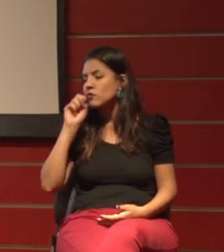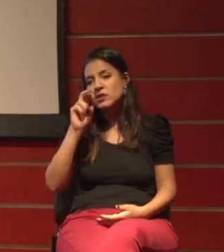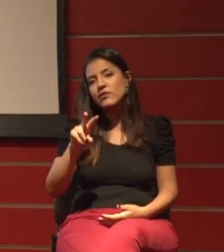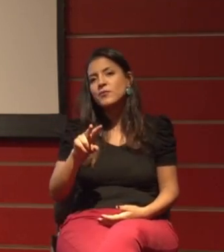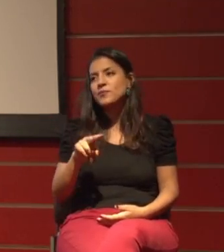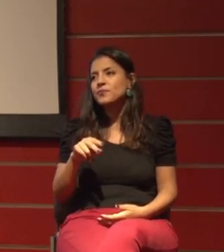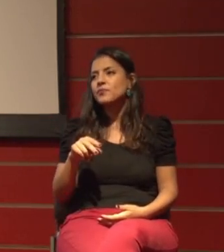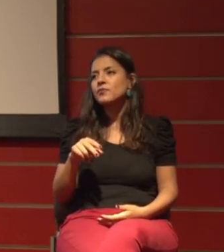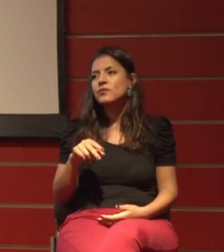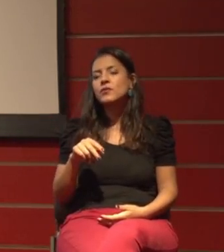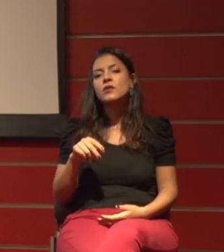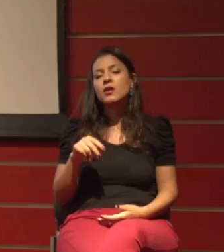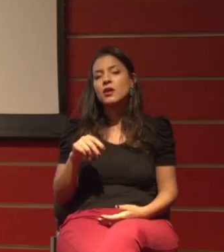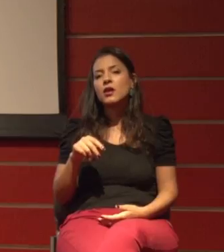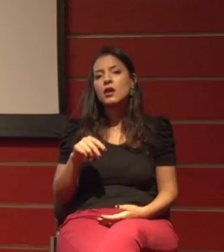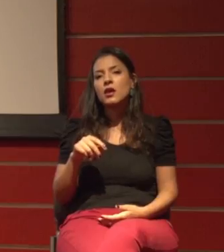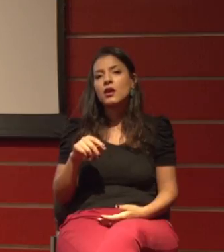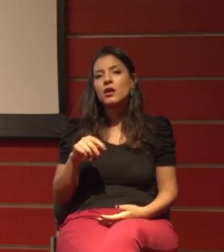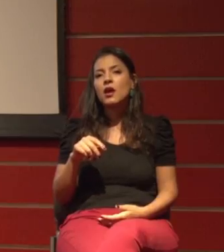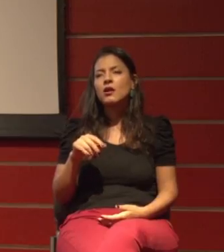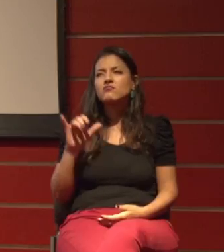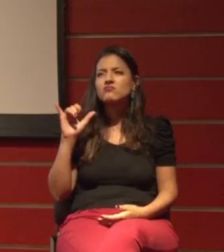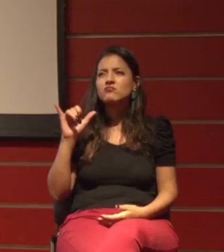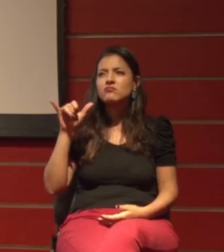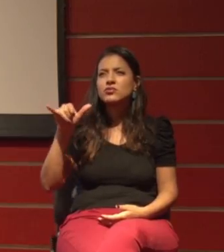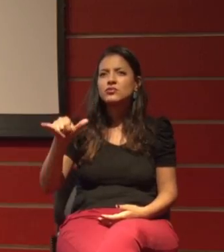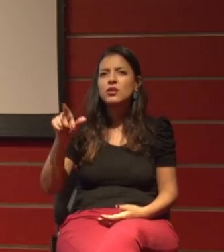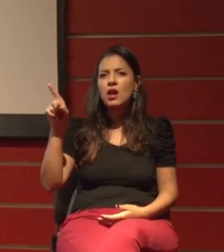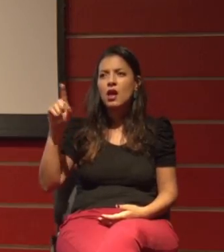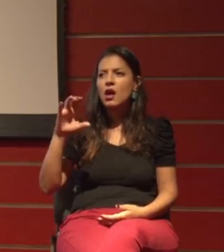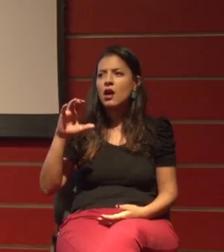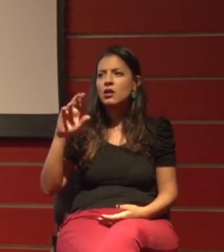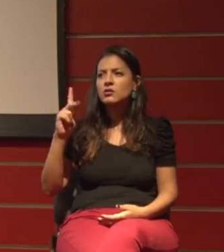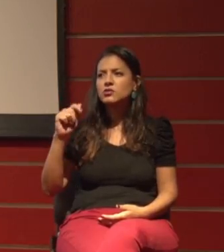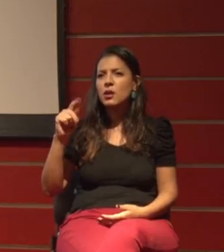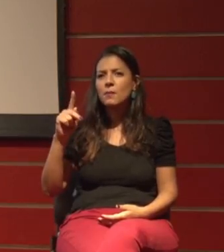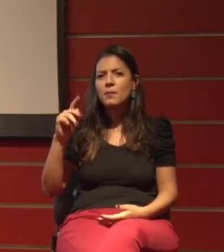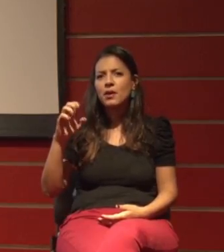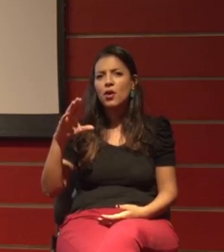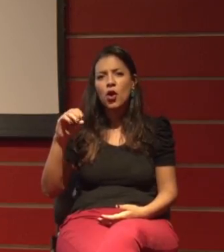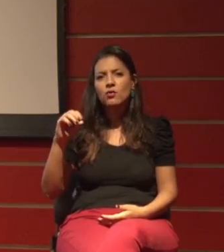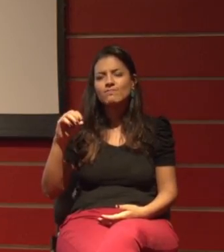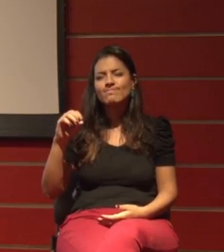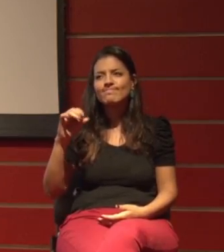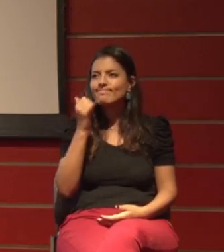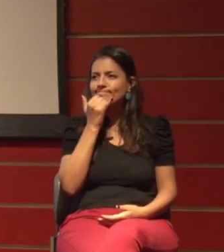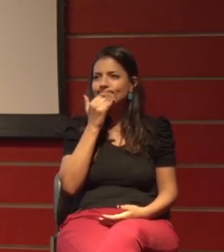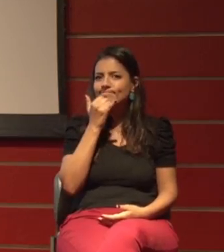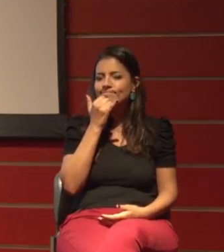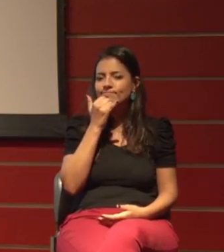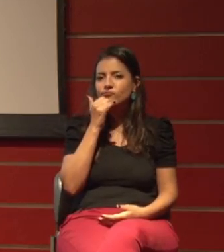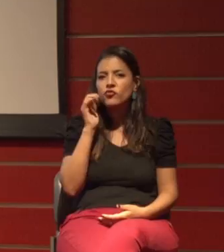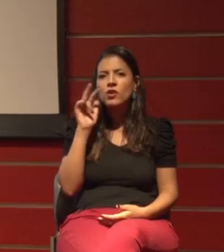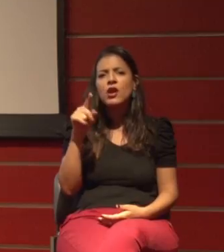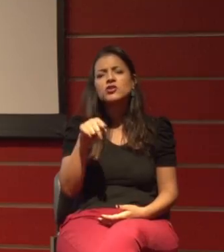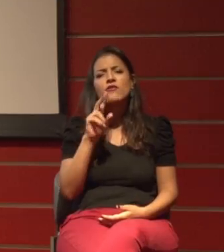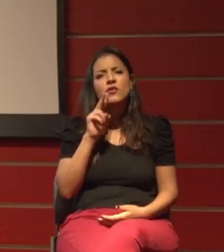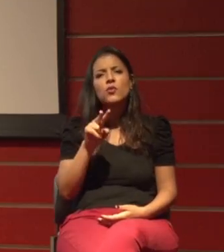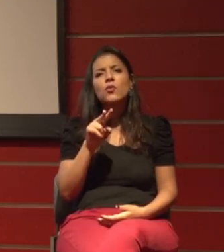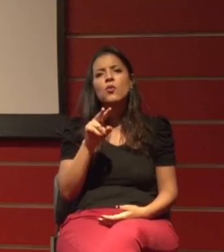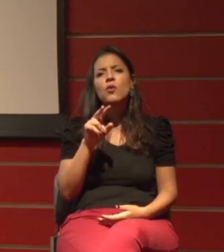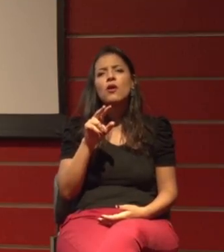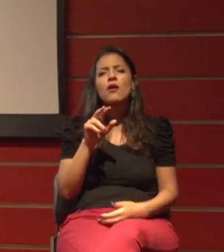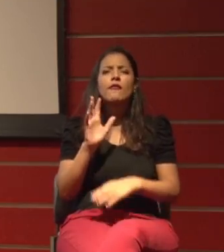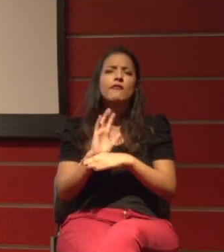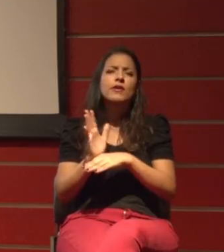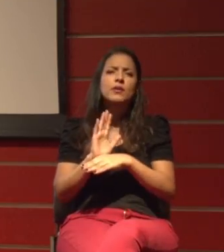que eu vi que você está citando aqui depois do acidente do avião da da Chapecoense né mas enfim eu não sei se vocês assistiram Esse filme foi o avião